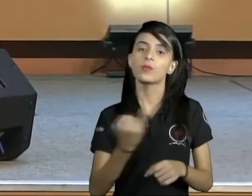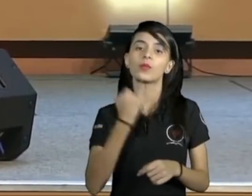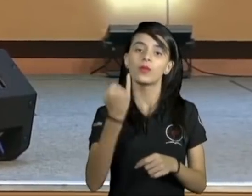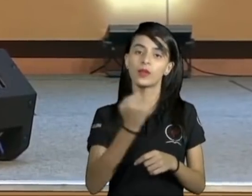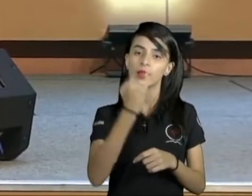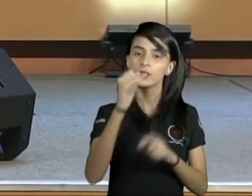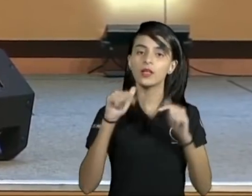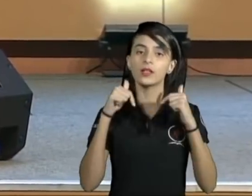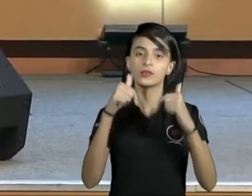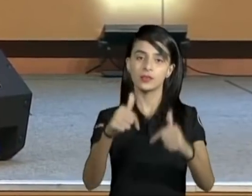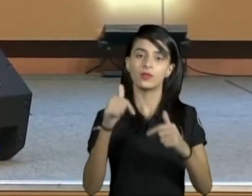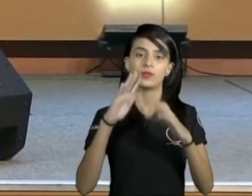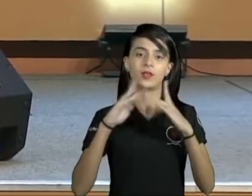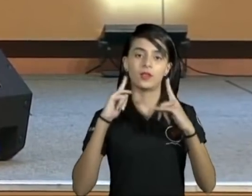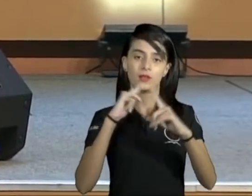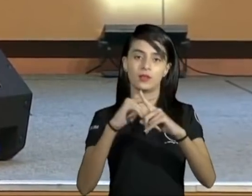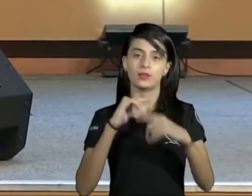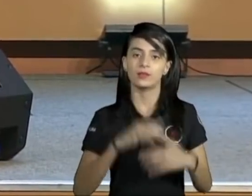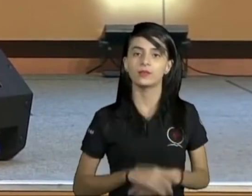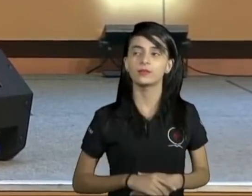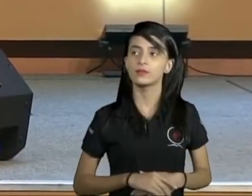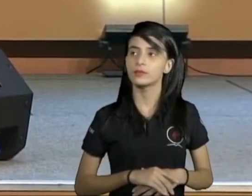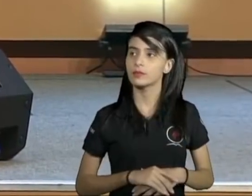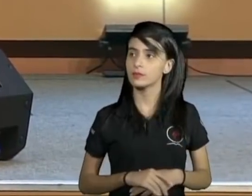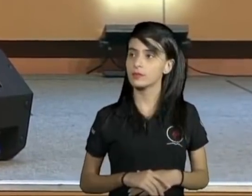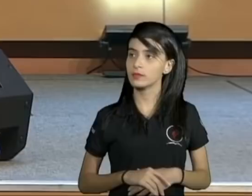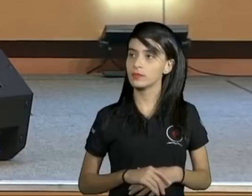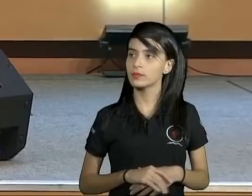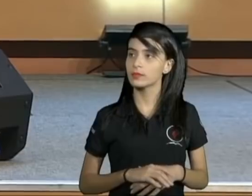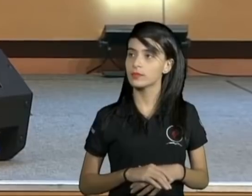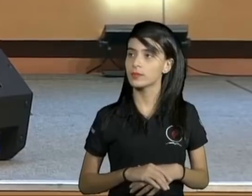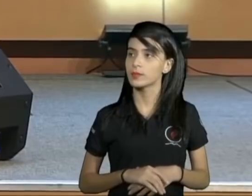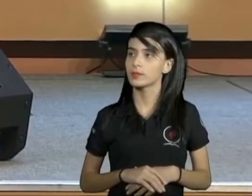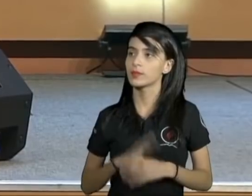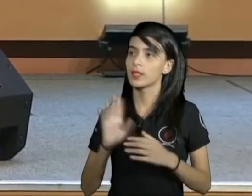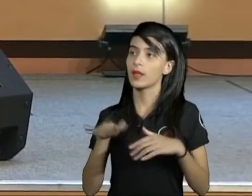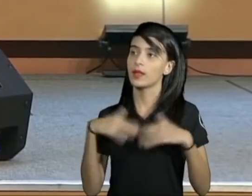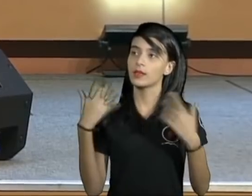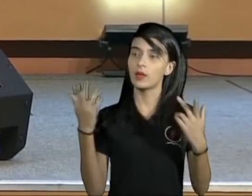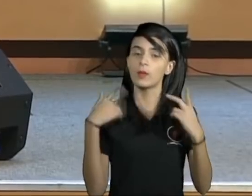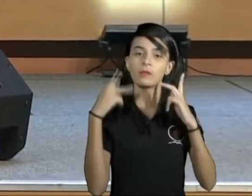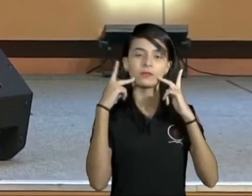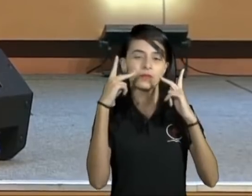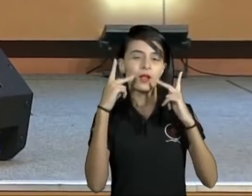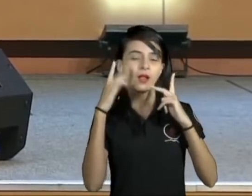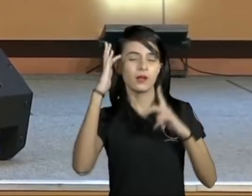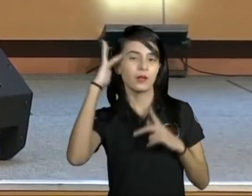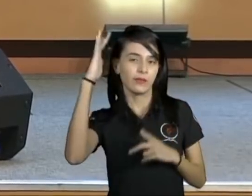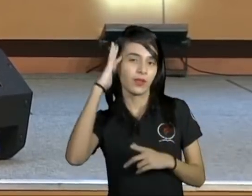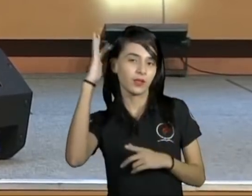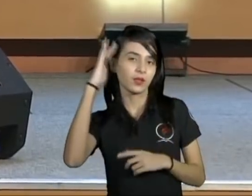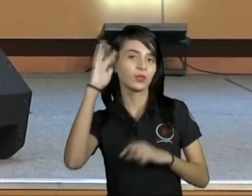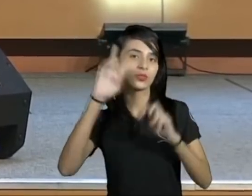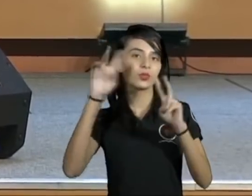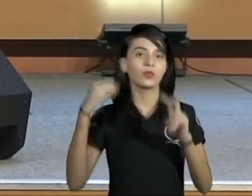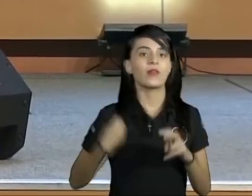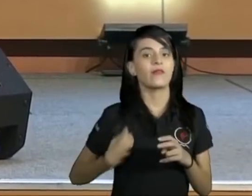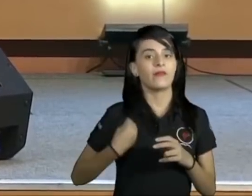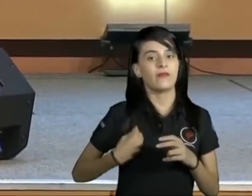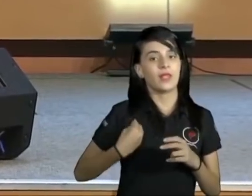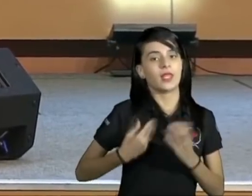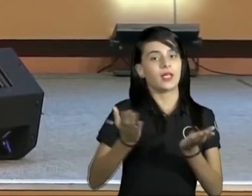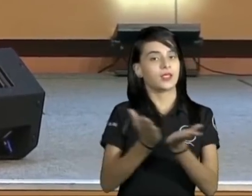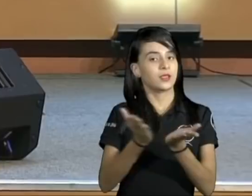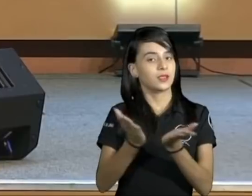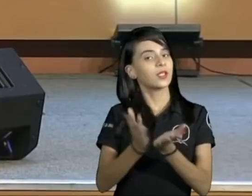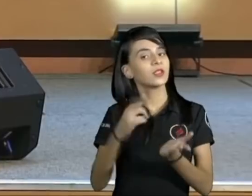importante o som da igreja então a minha palavra vai ser uma reflexão sobre a vida cristã